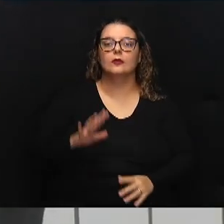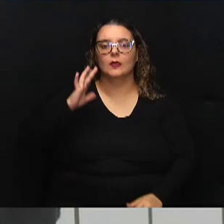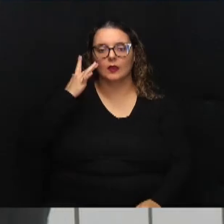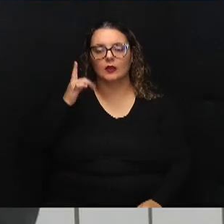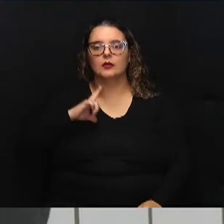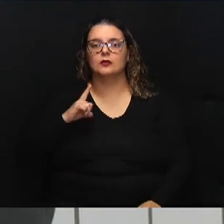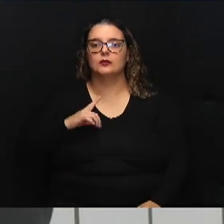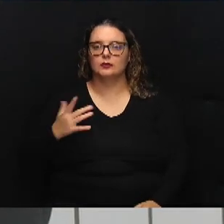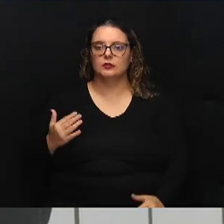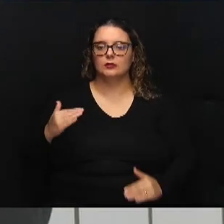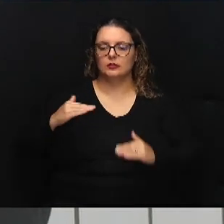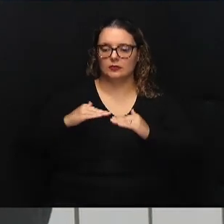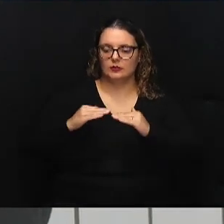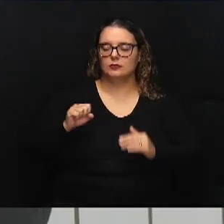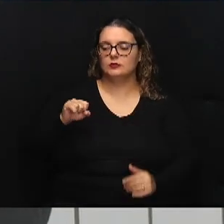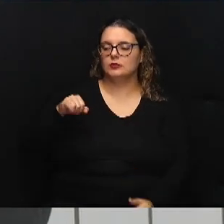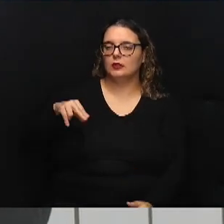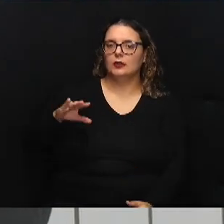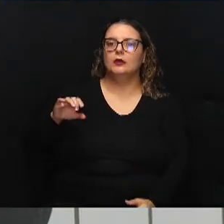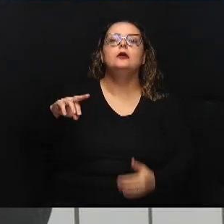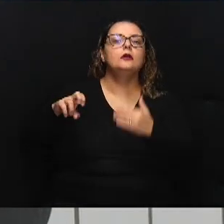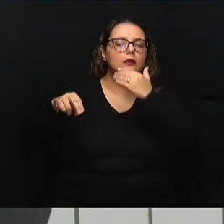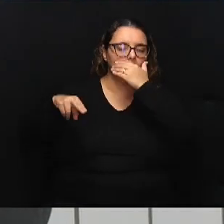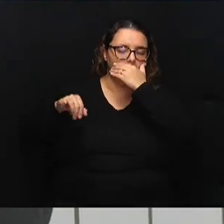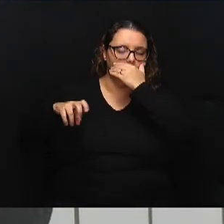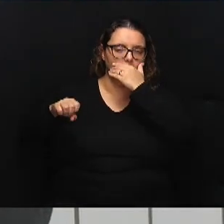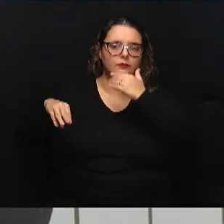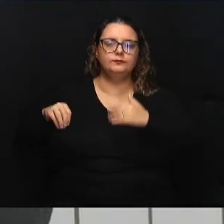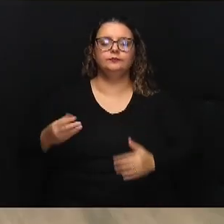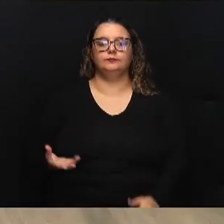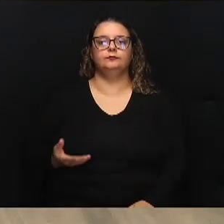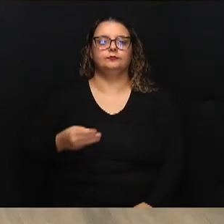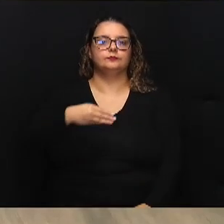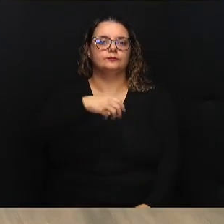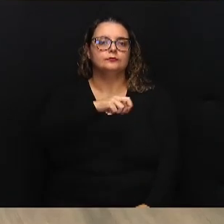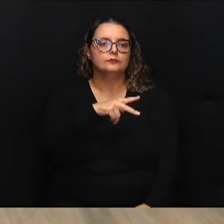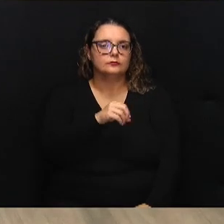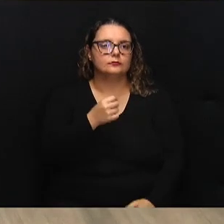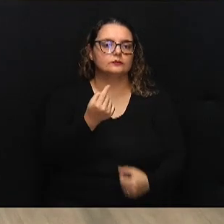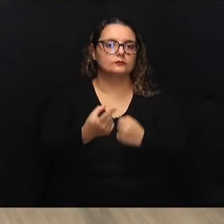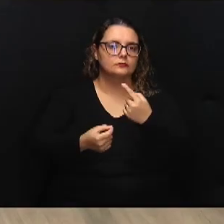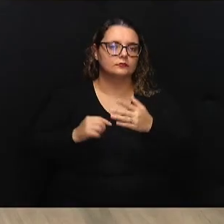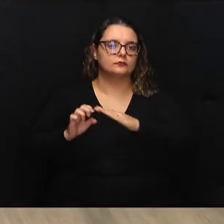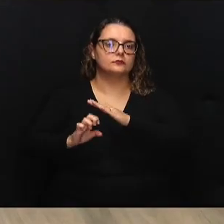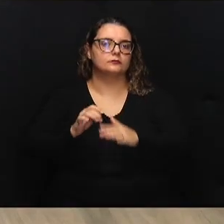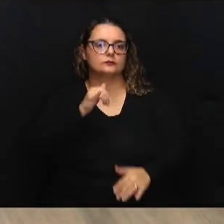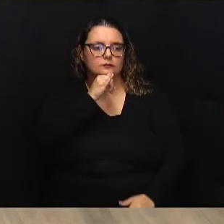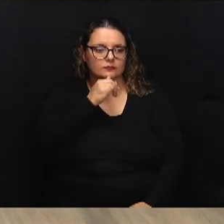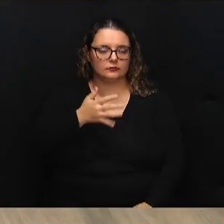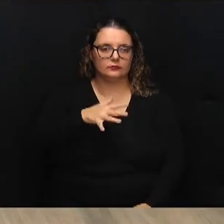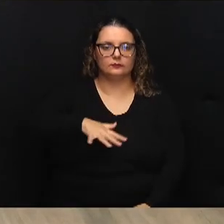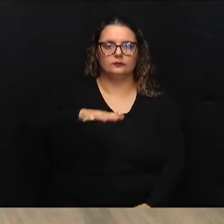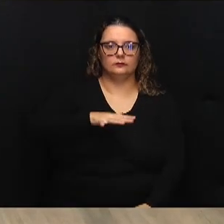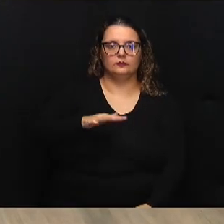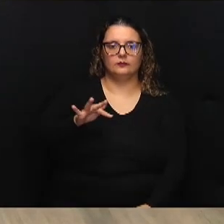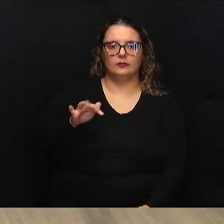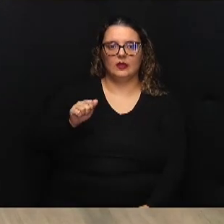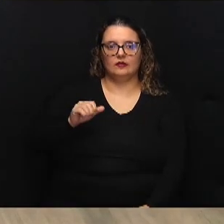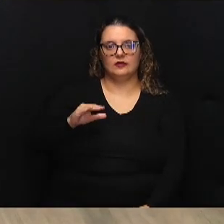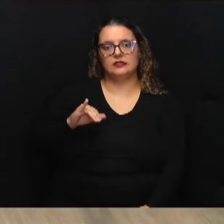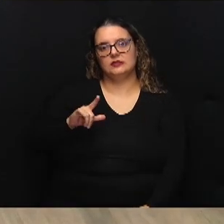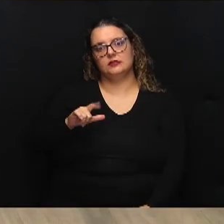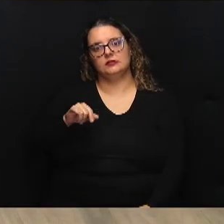um sincronismo com relação a isso. Márcio, algumas empresas, por exemplo, da área de facilities,